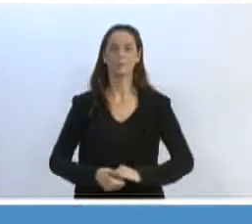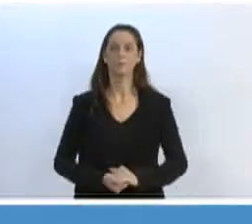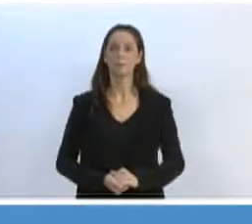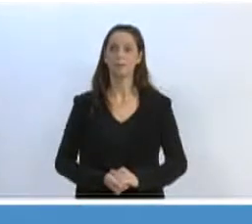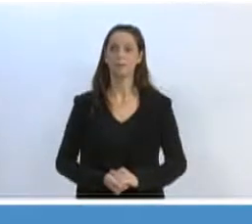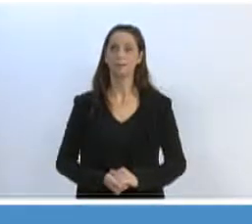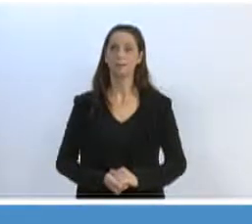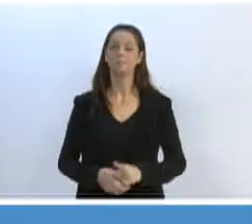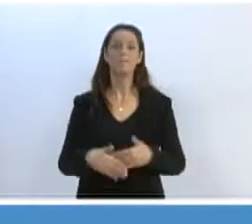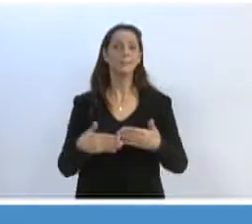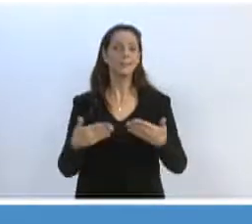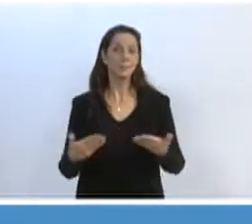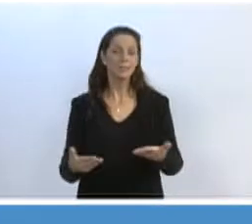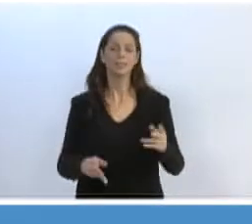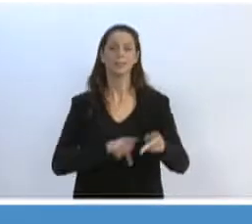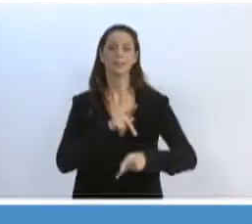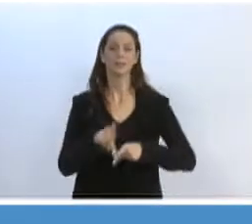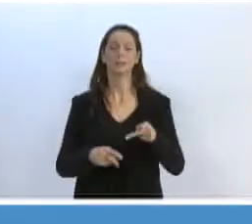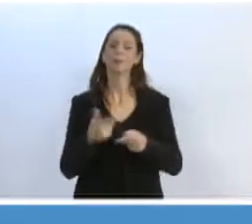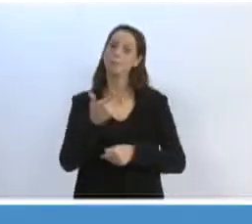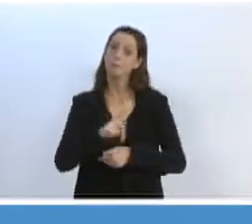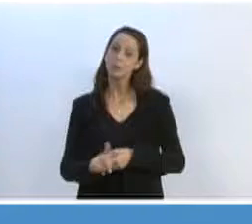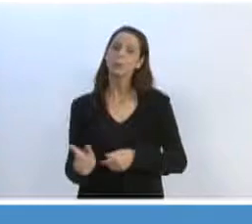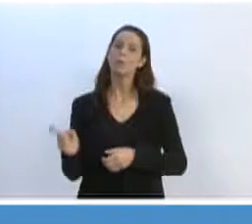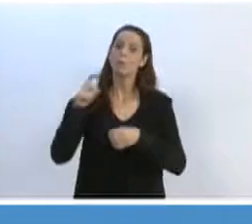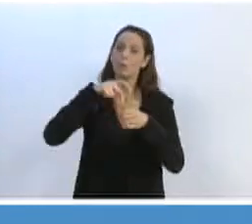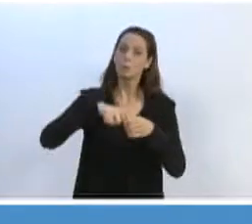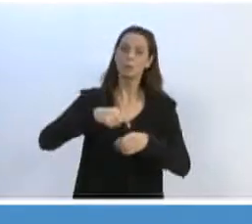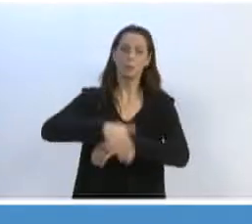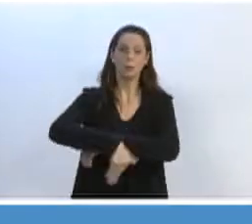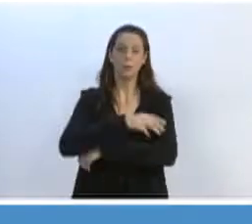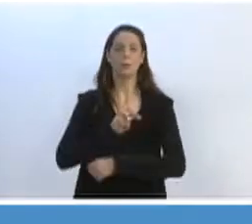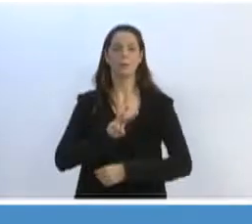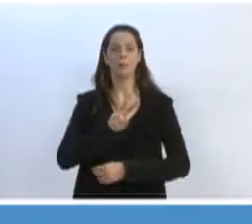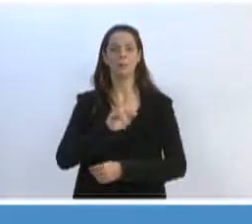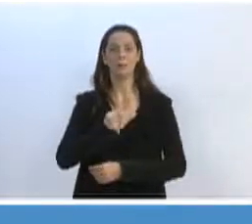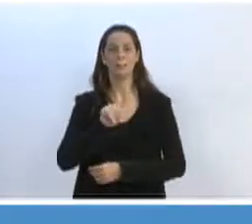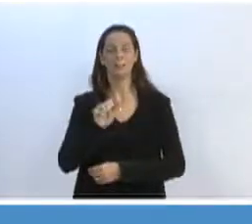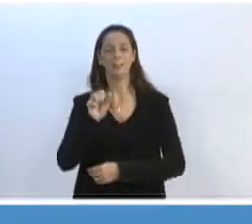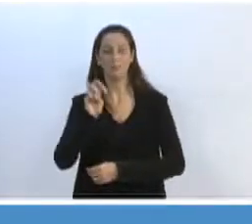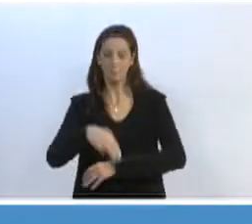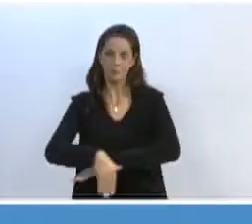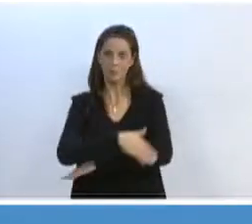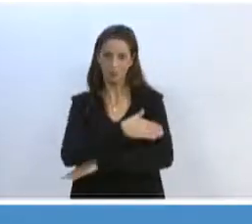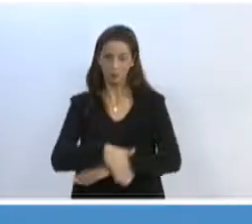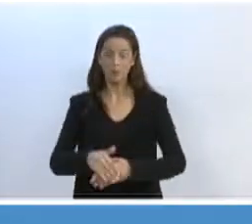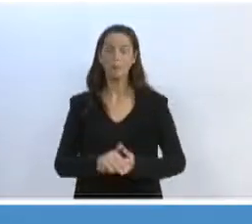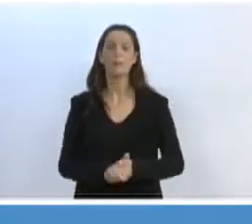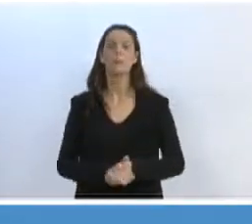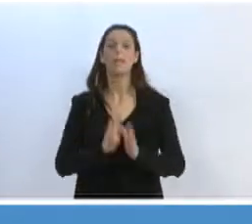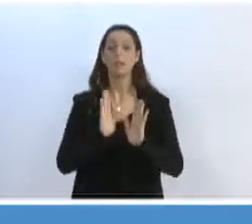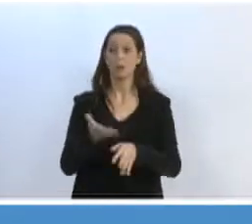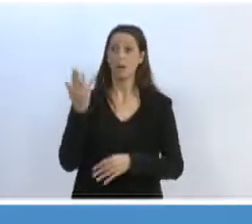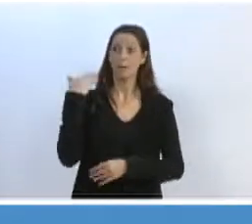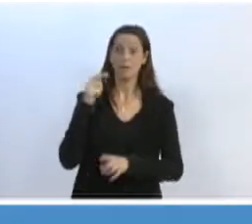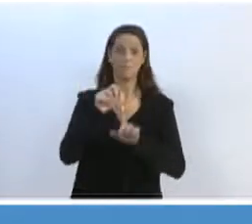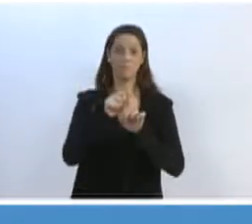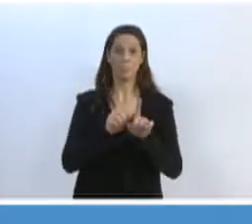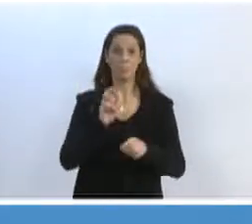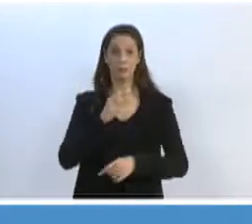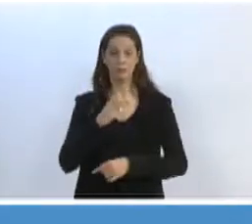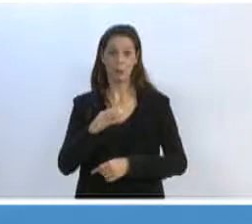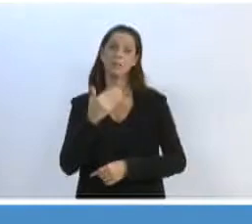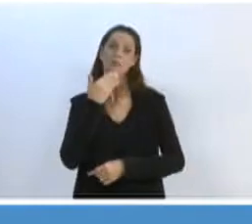população voltamos aqui na rua william que desviou sénior onde foi feita a ordem de serviço o mês de março é